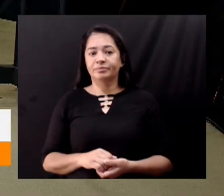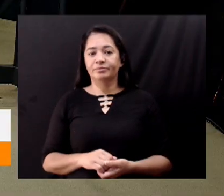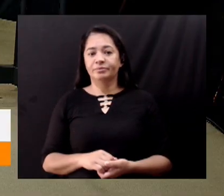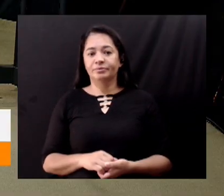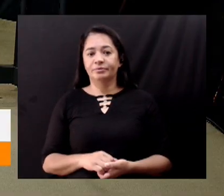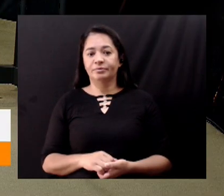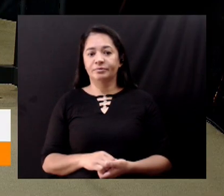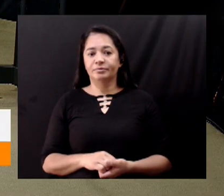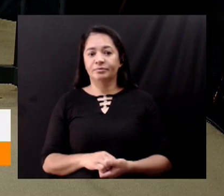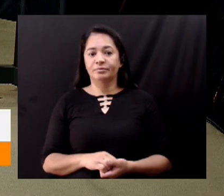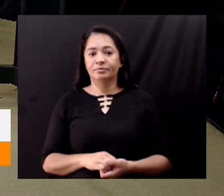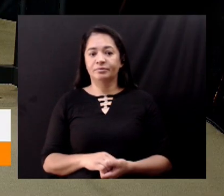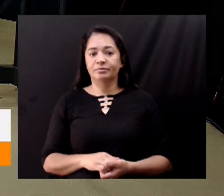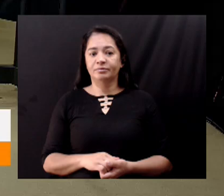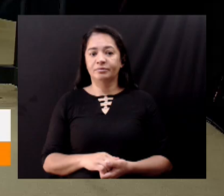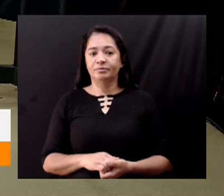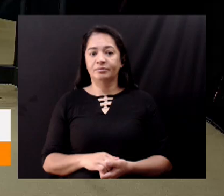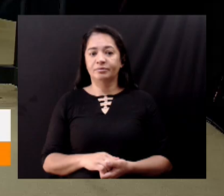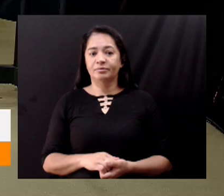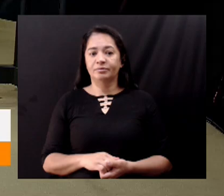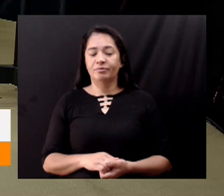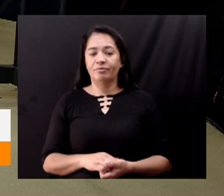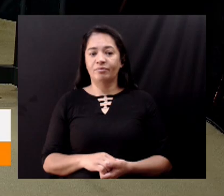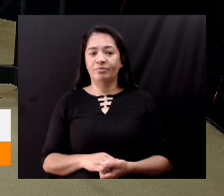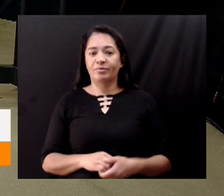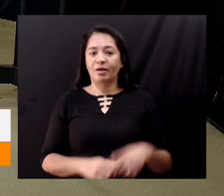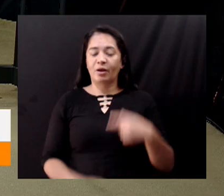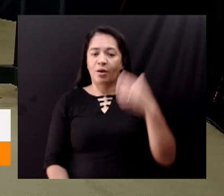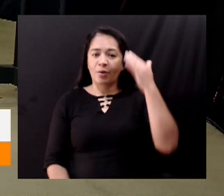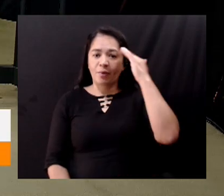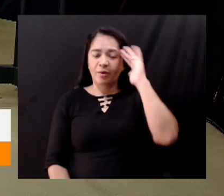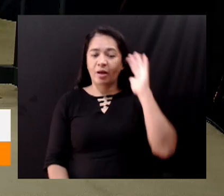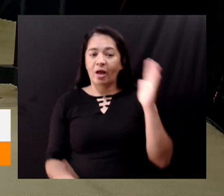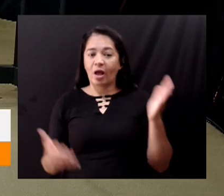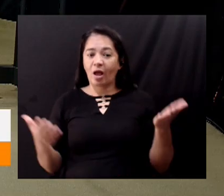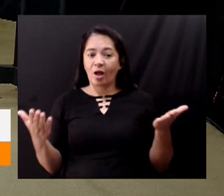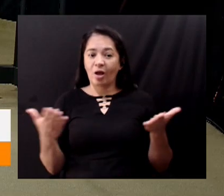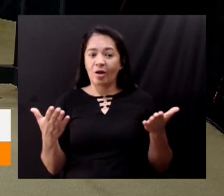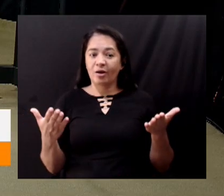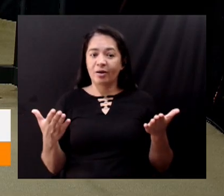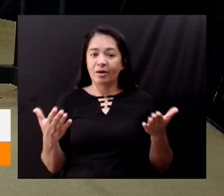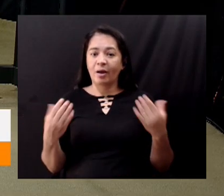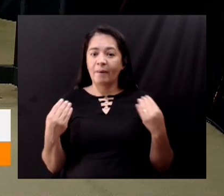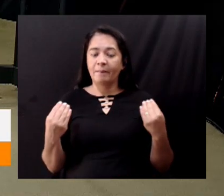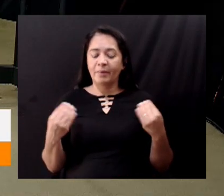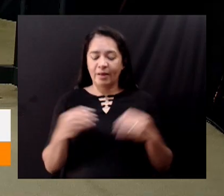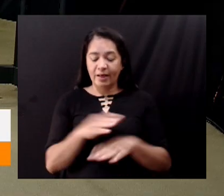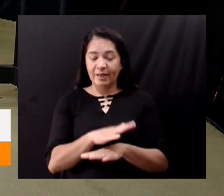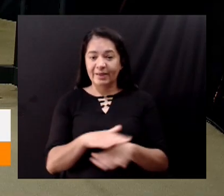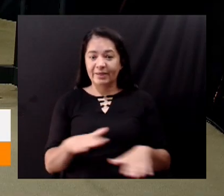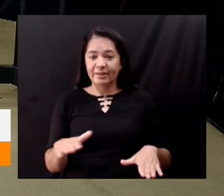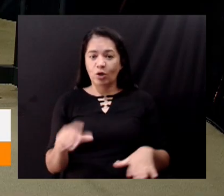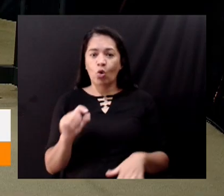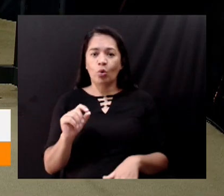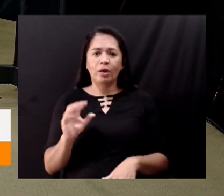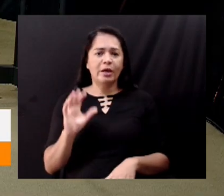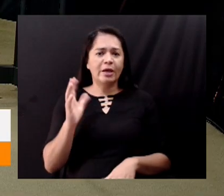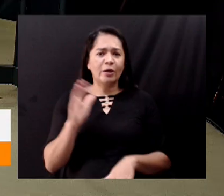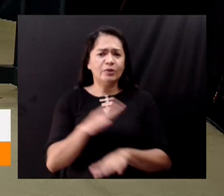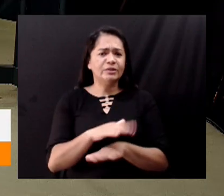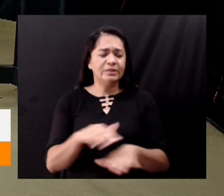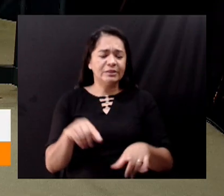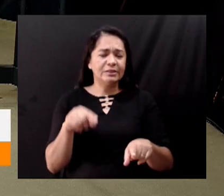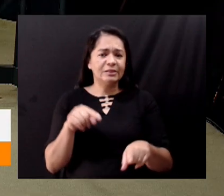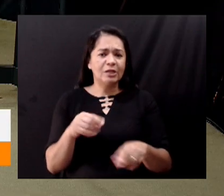tá certo. Eu entendi. Agora, para a criança, o que que acontece com a criança? Como que o